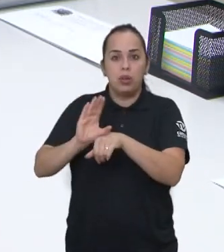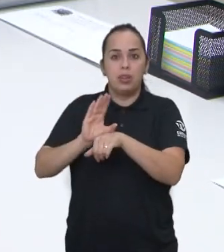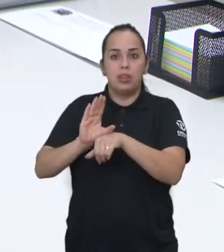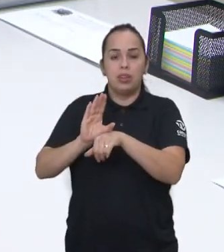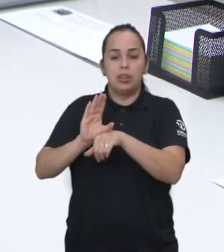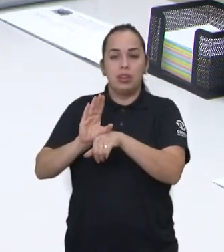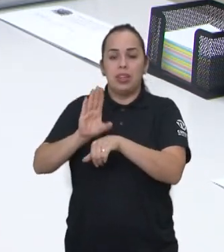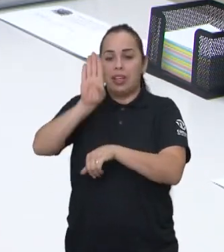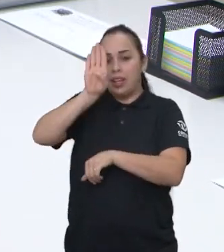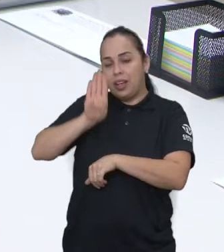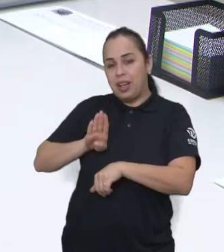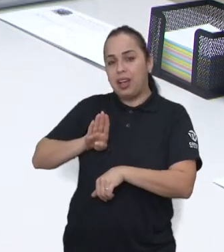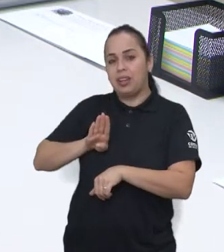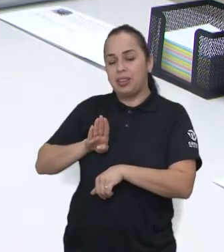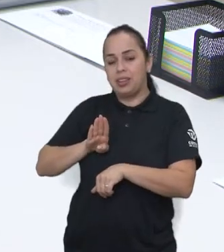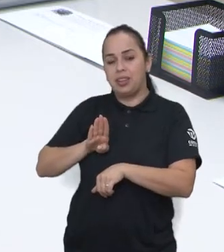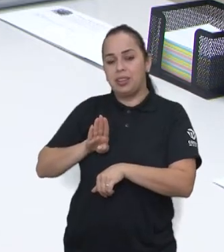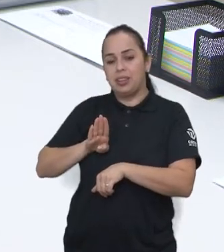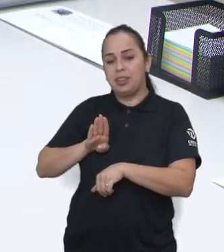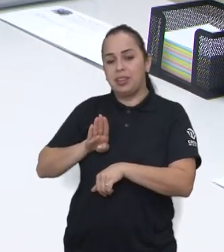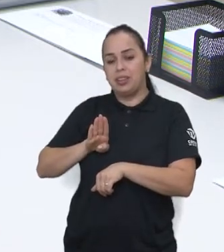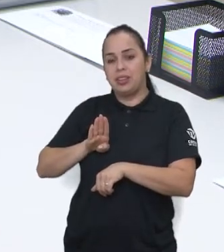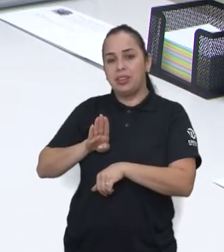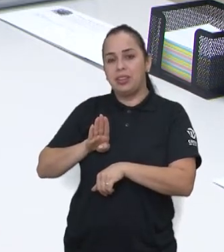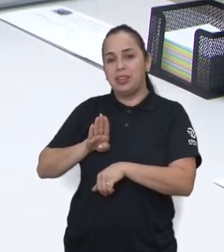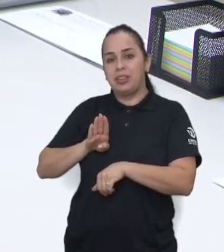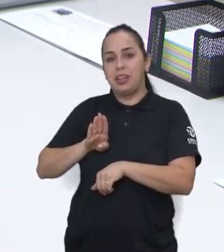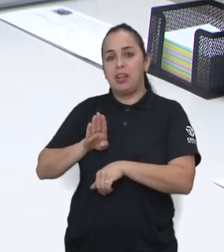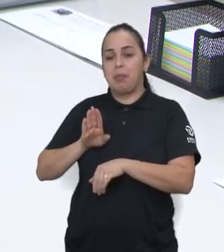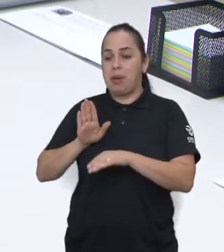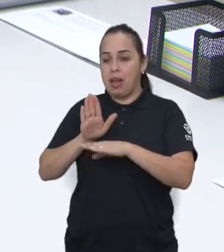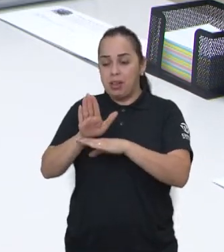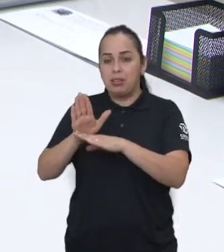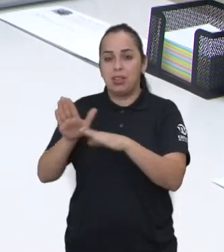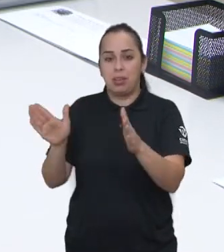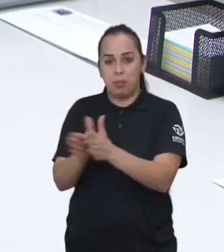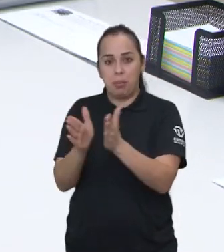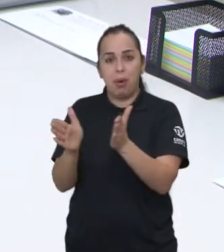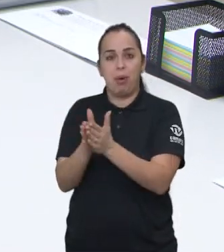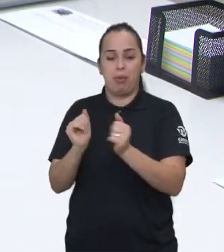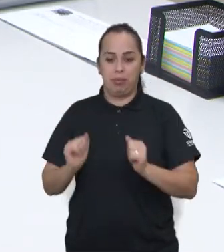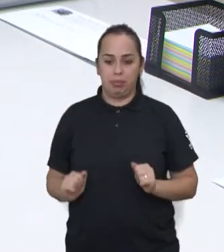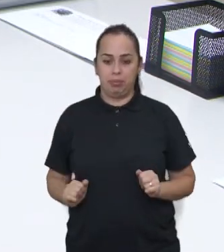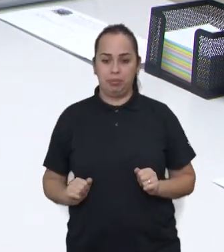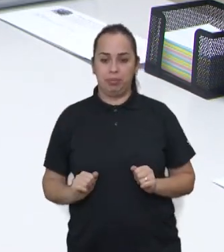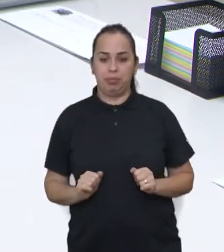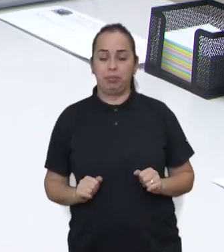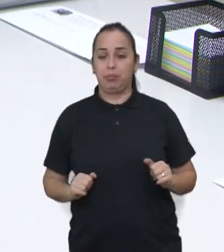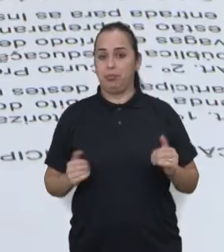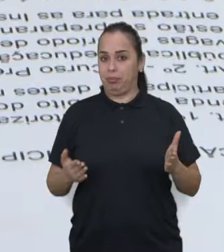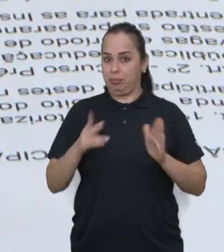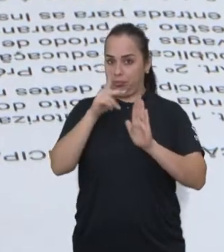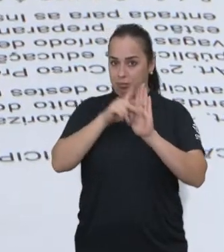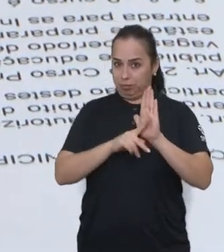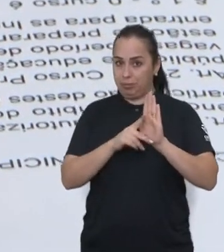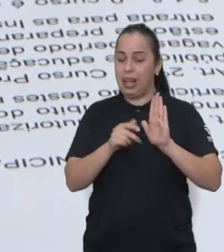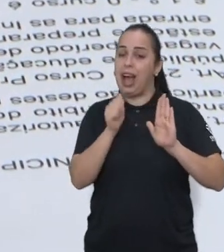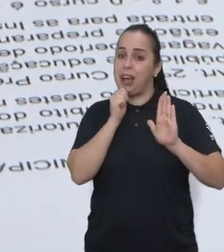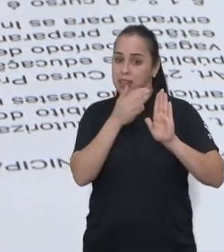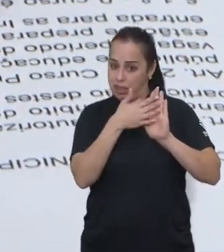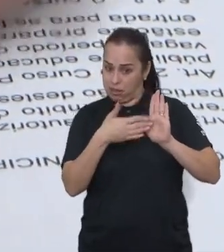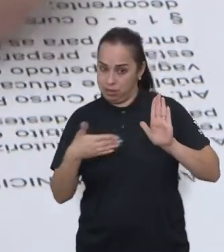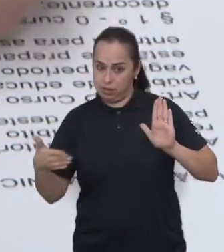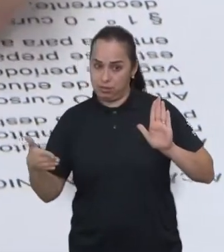esse curso de forma inteiramente gratuita para os jovens de baixa renda de São José dos Campos o